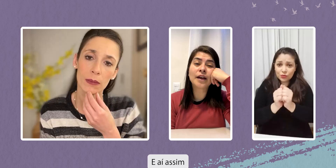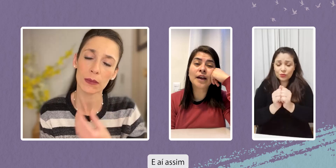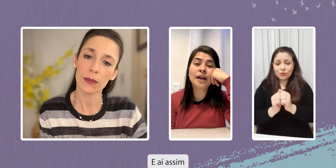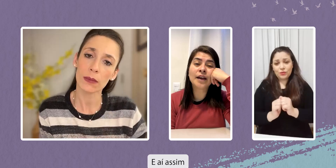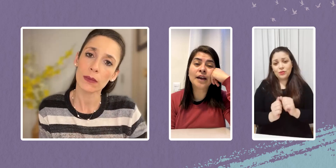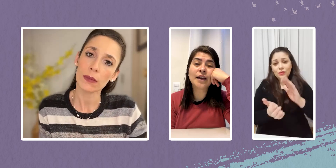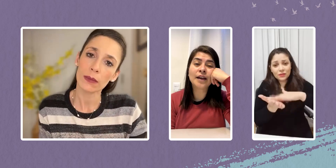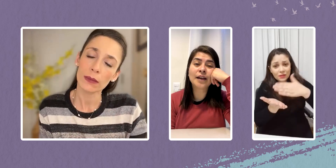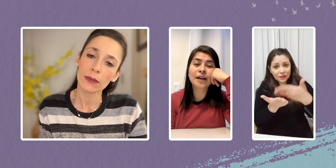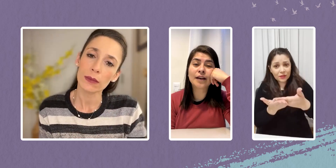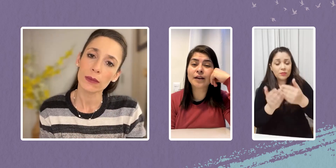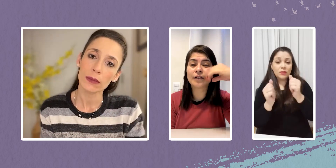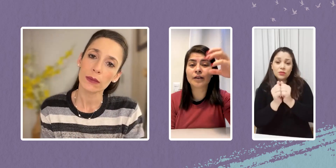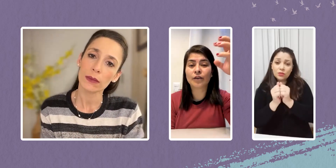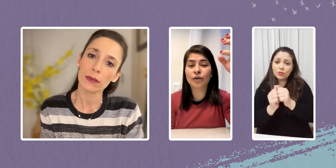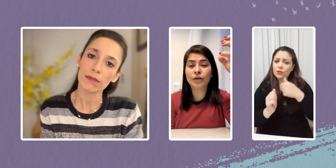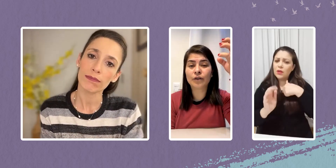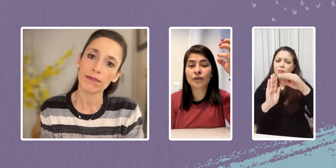assim,